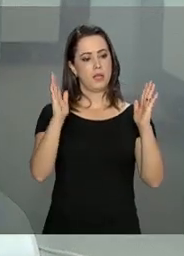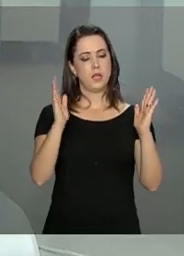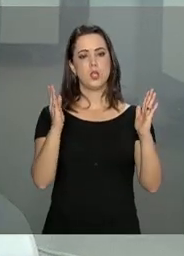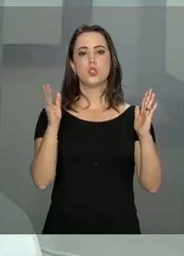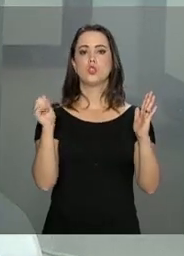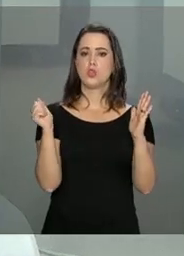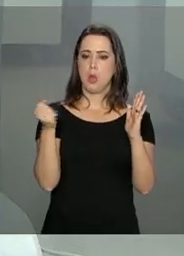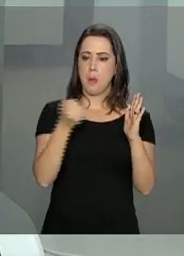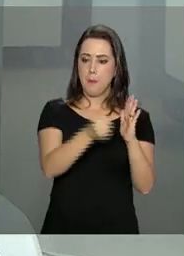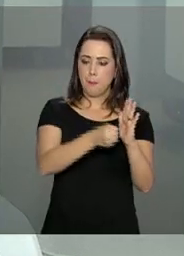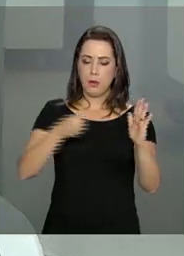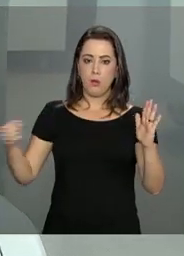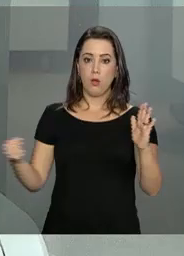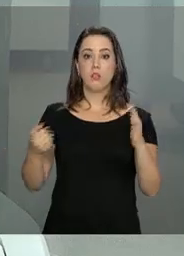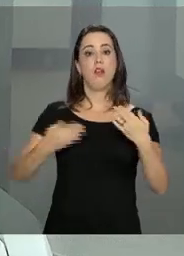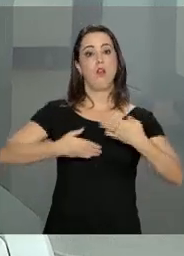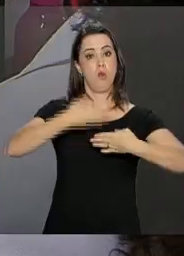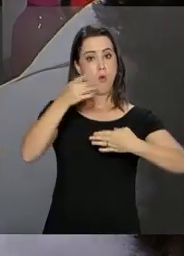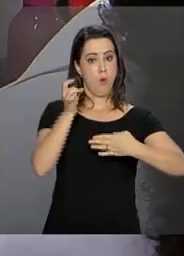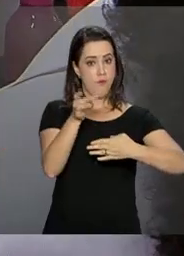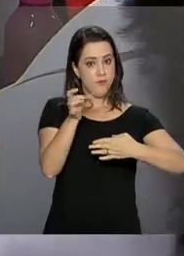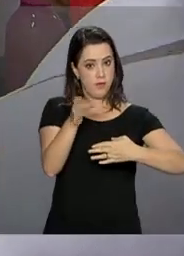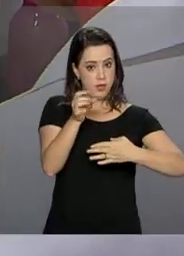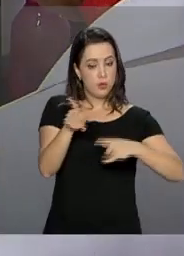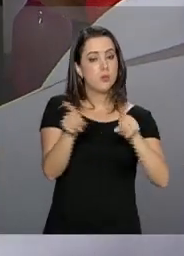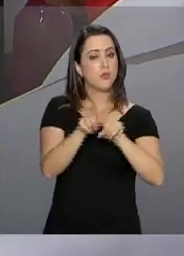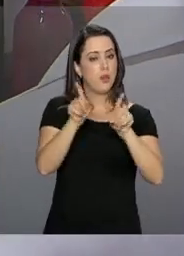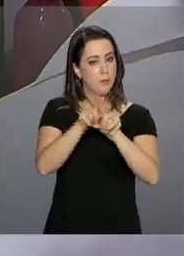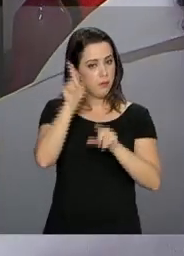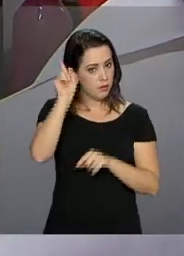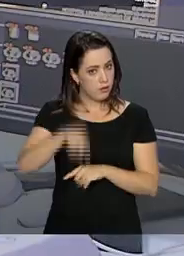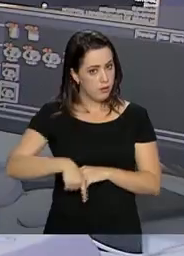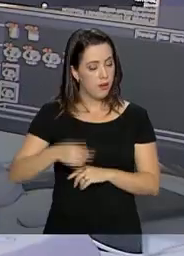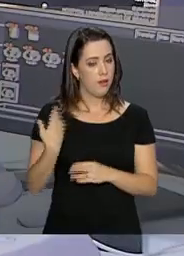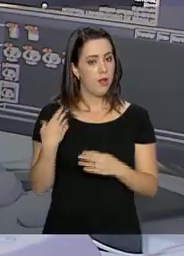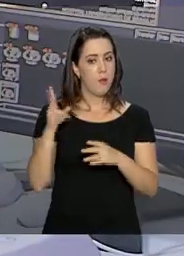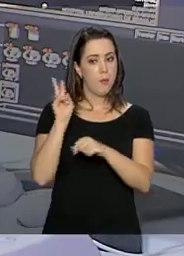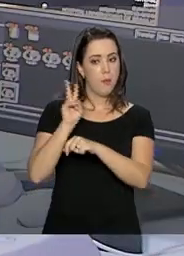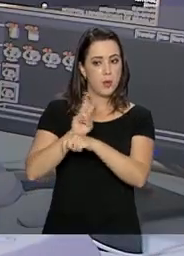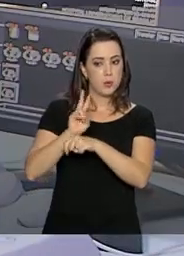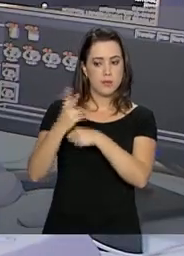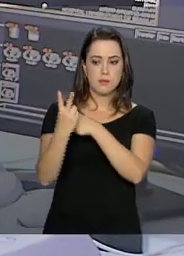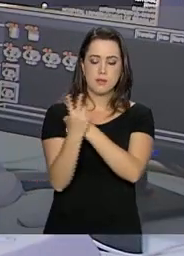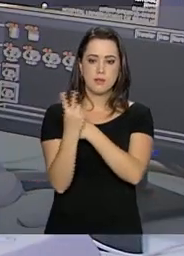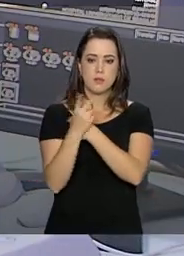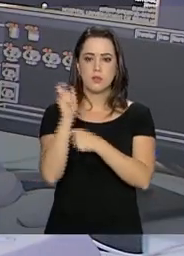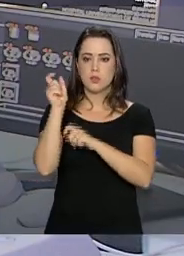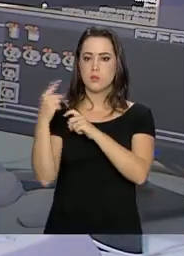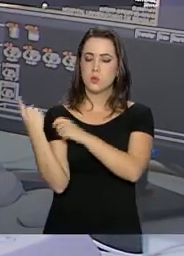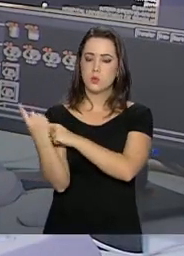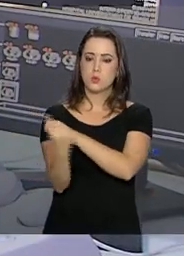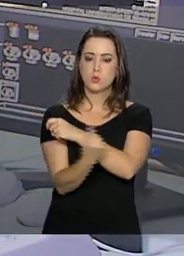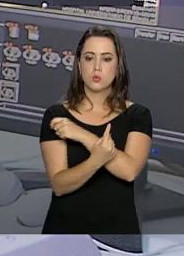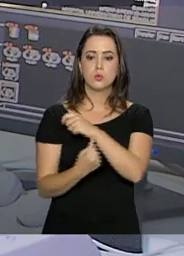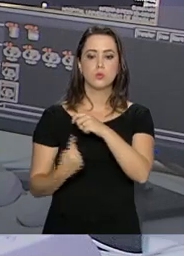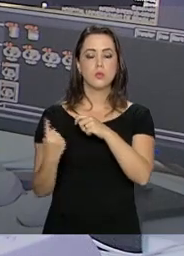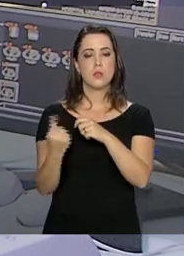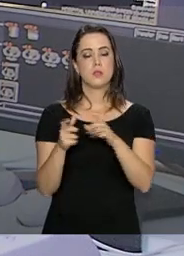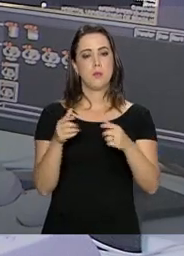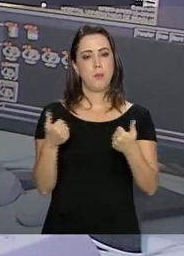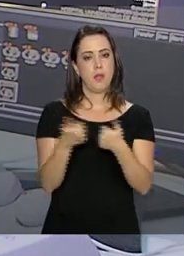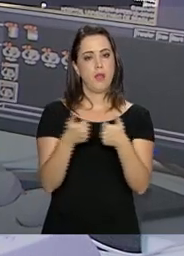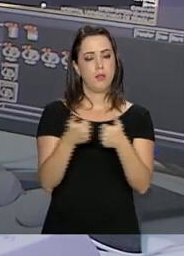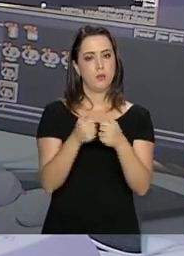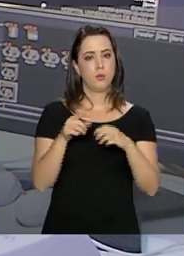vidro específico também para proteção dos funcionários e de quem está circulando em volta de onde